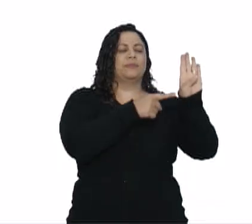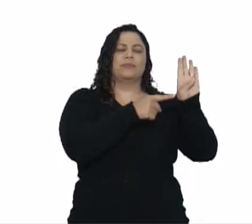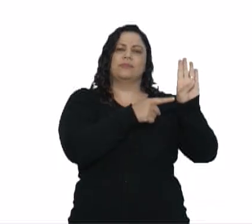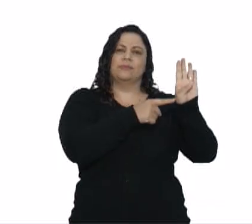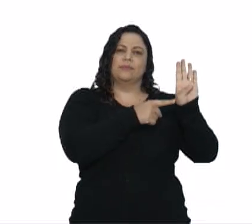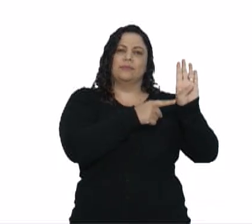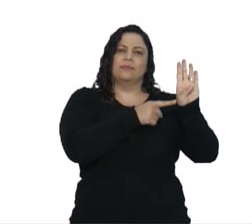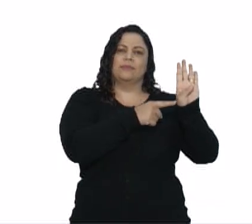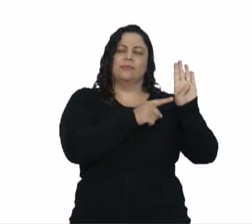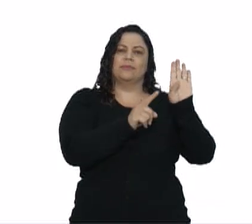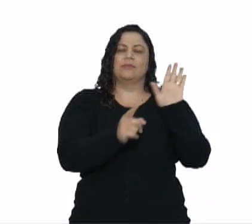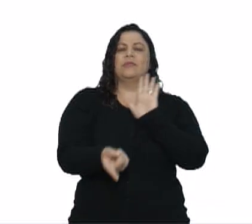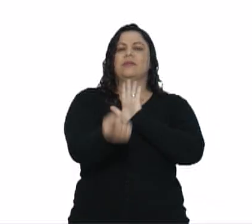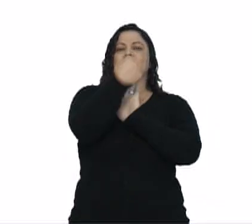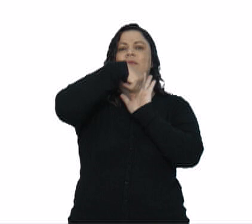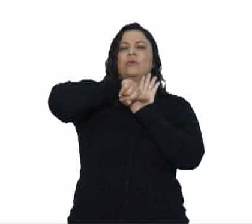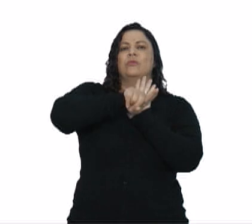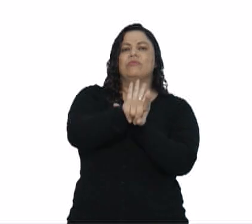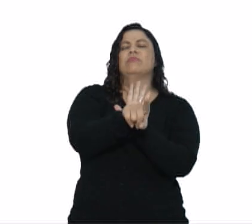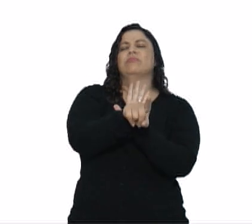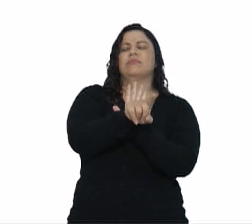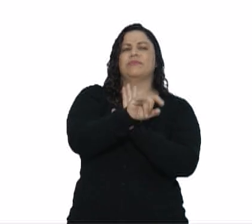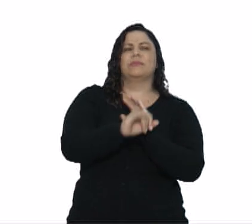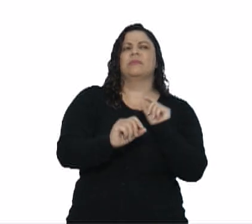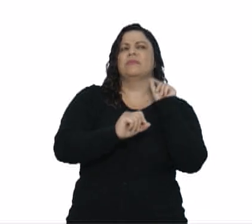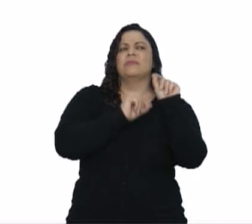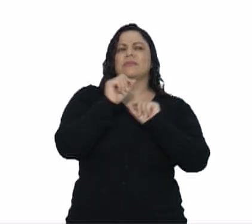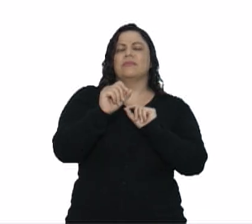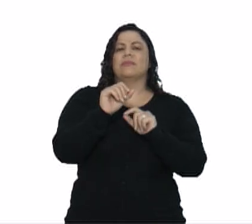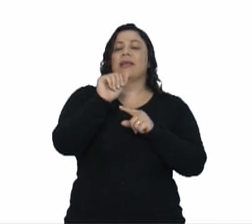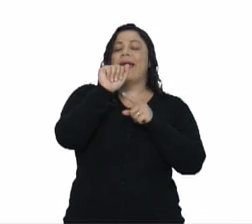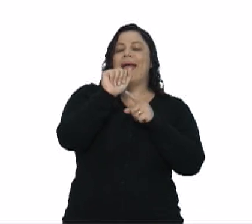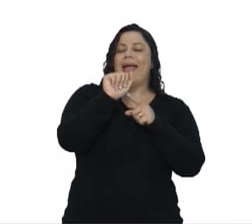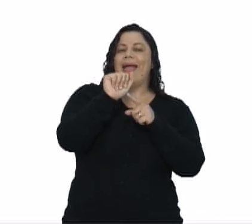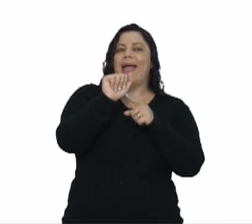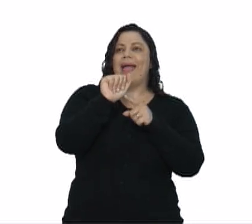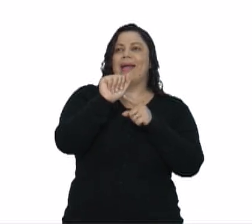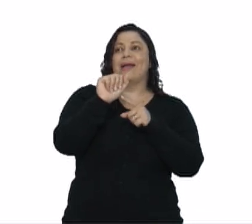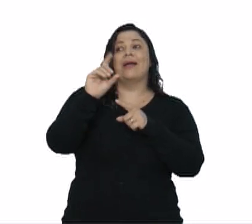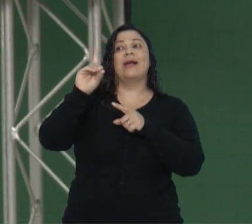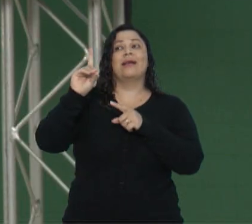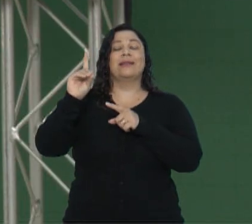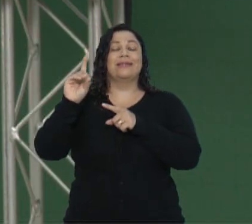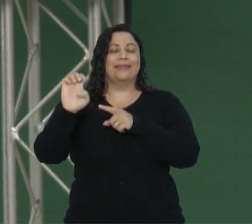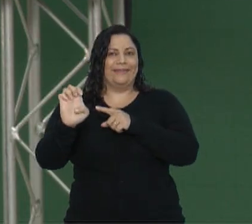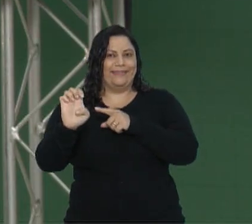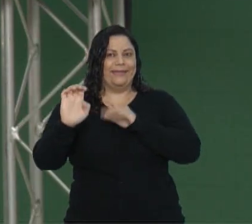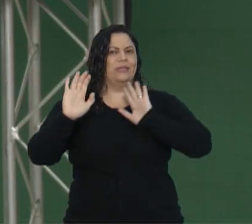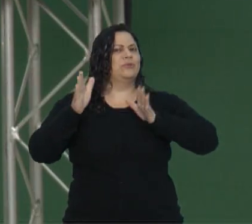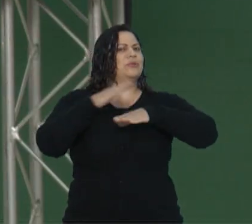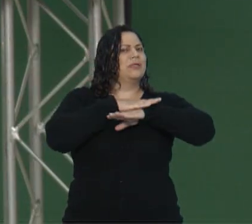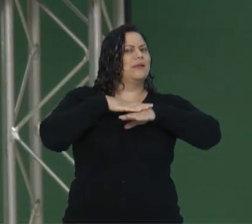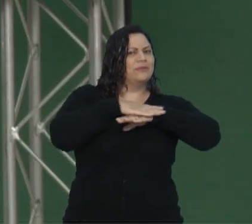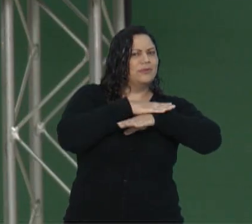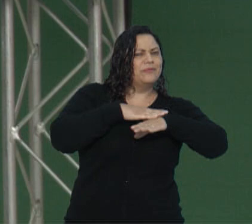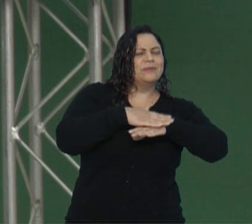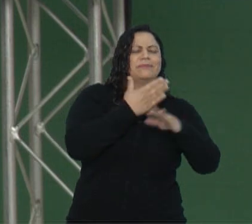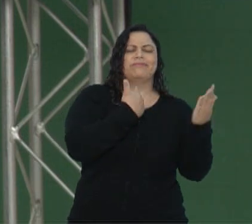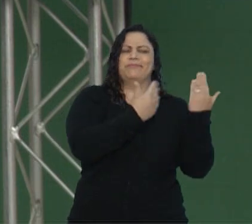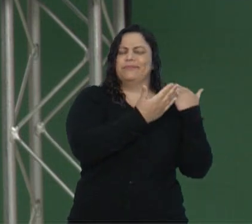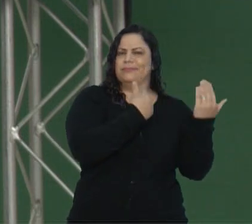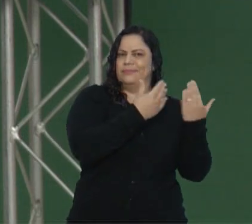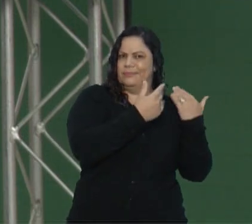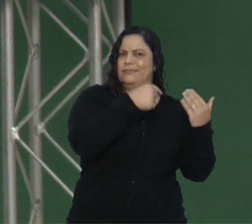Estou imune a vírus ou estou imune de vírus? A gente estava conversando aqui nos bastidores e a